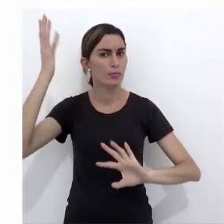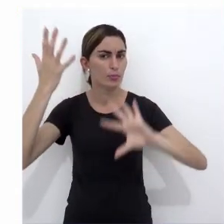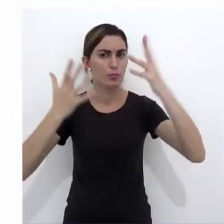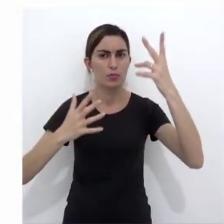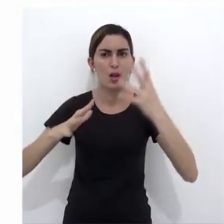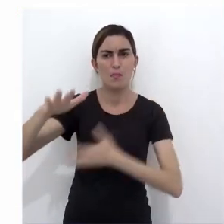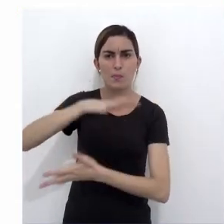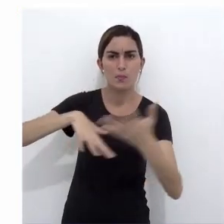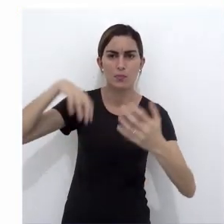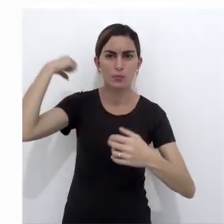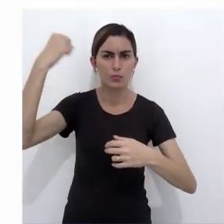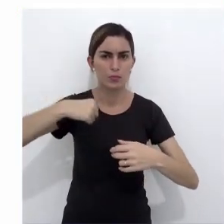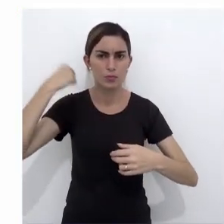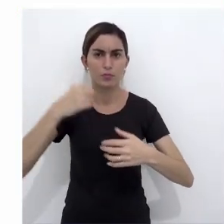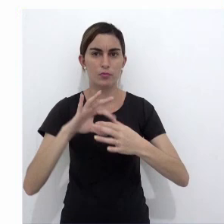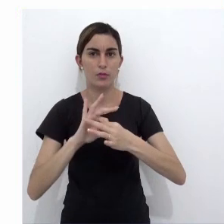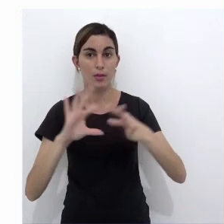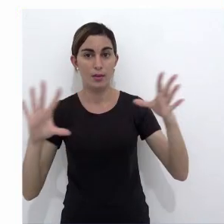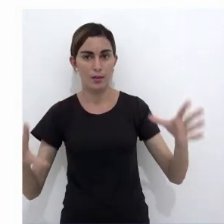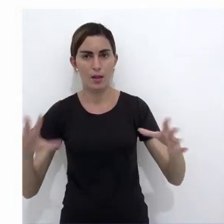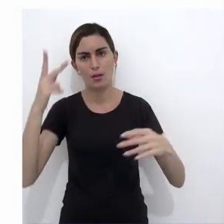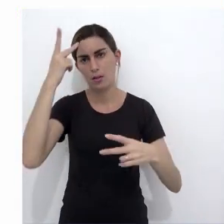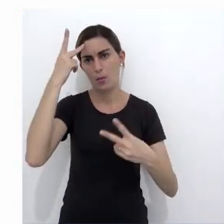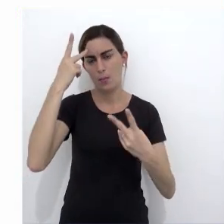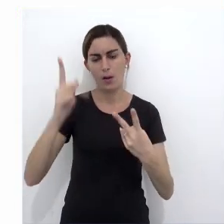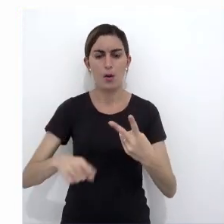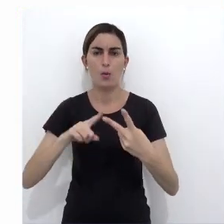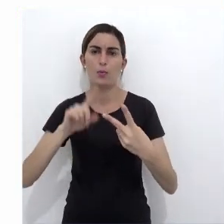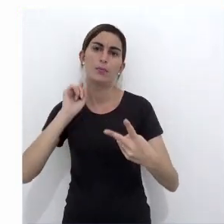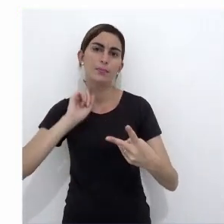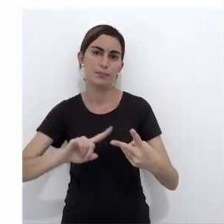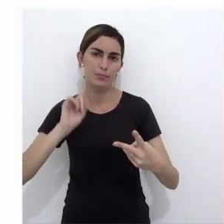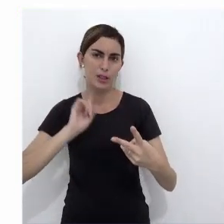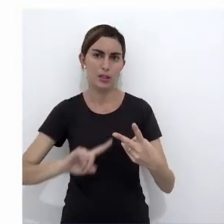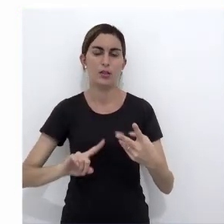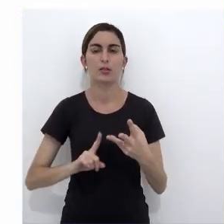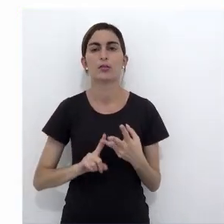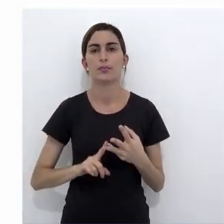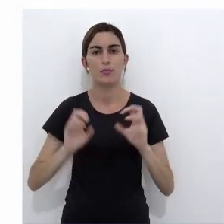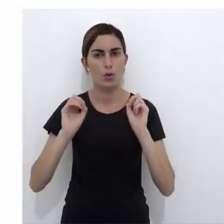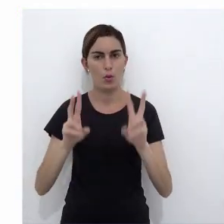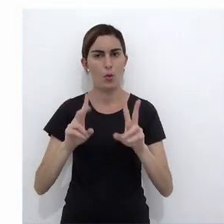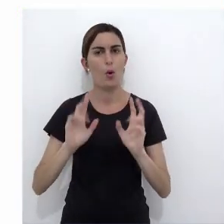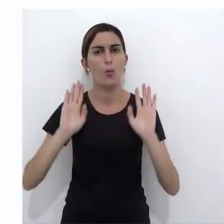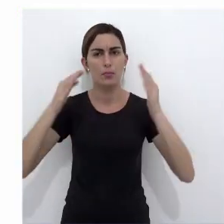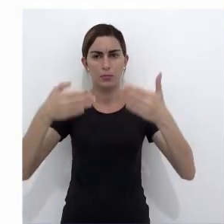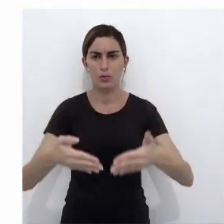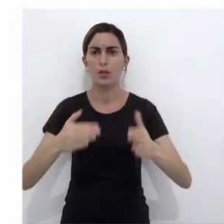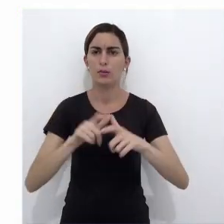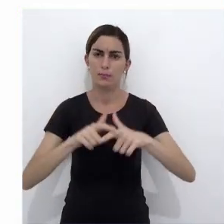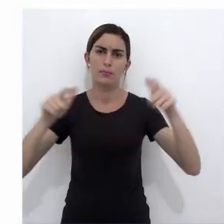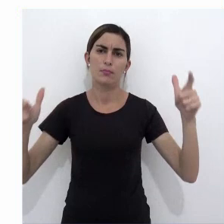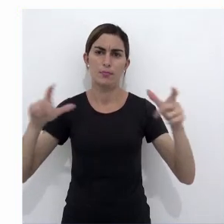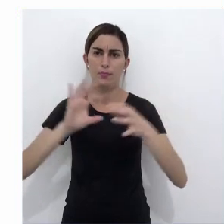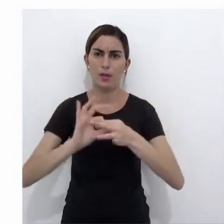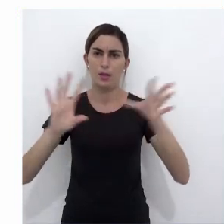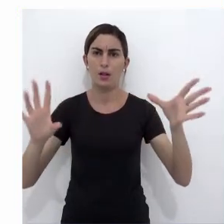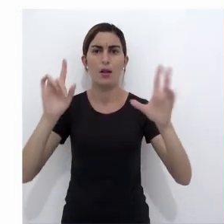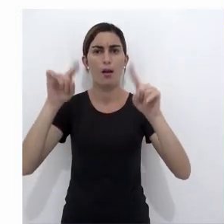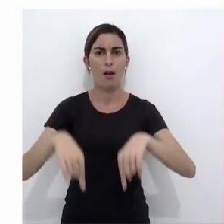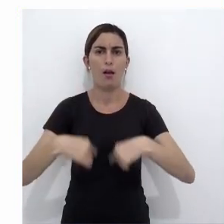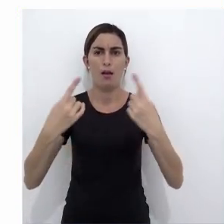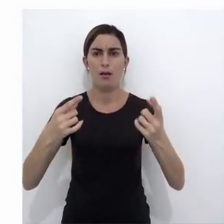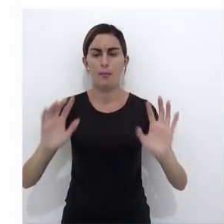algumas revoltas liberais em São Paulo e Minas Gerais. O objetivo maior dos liberais